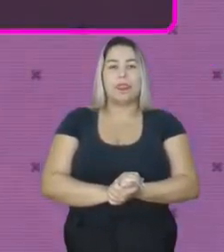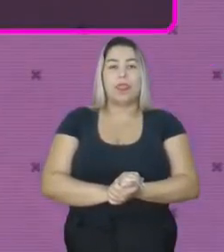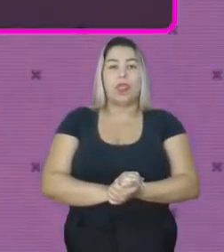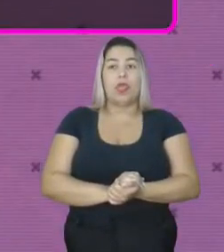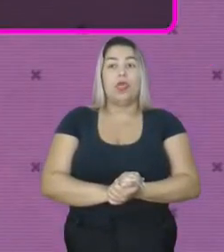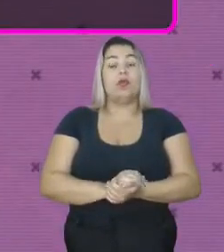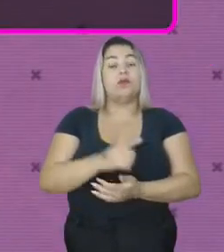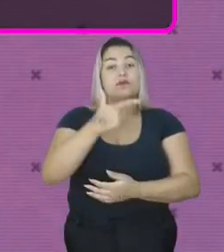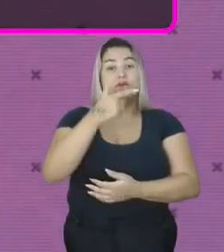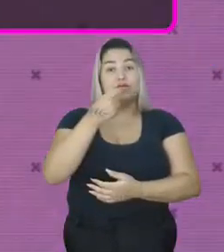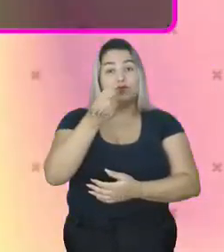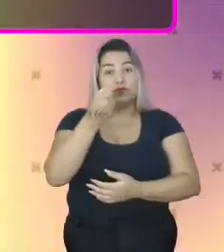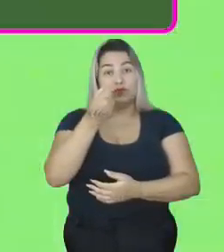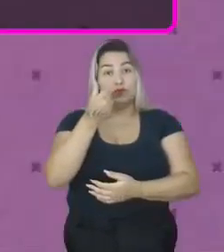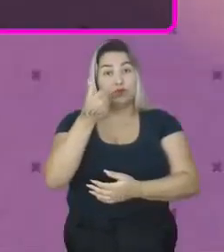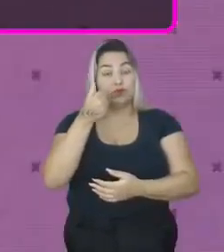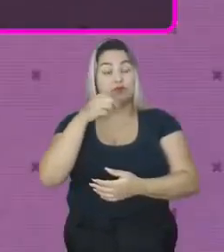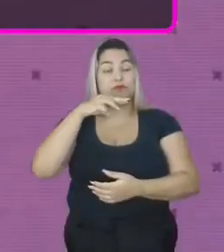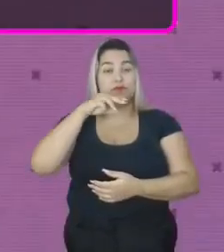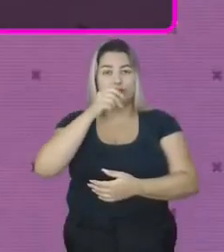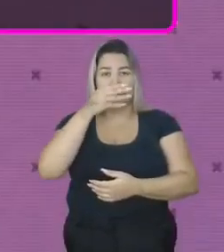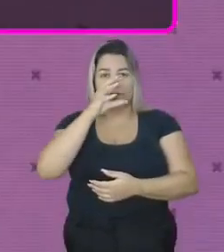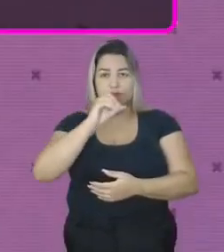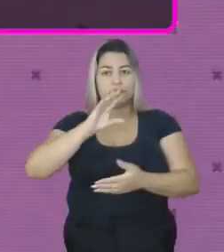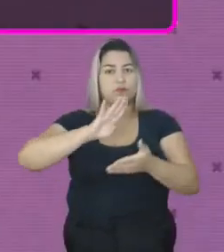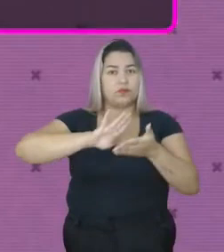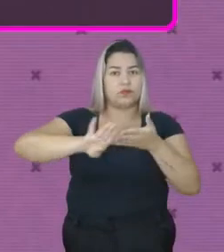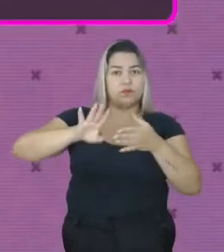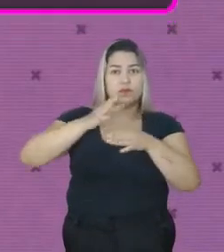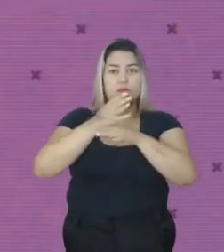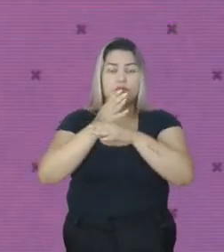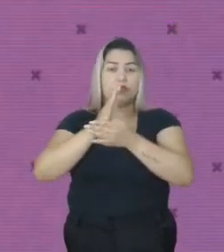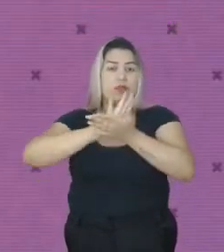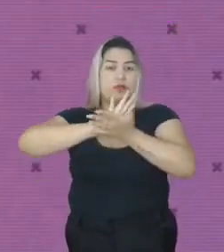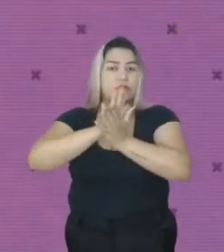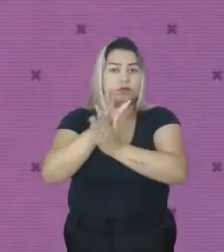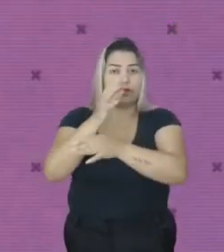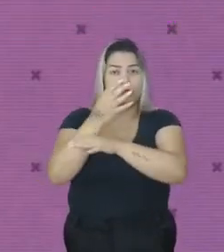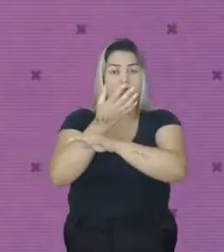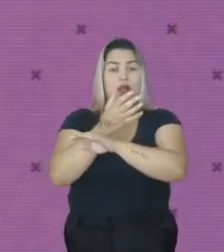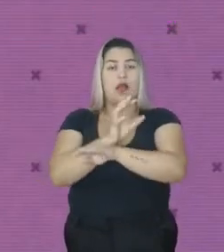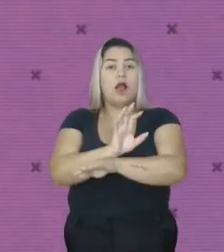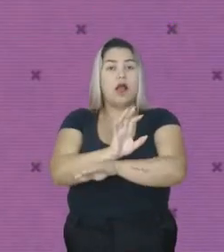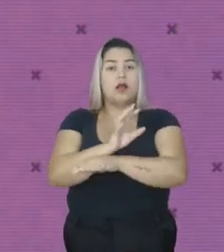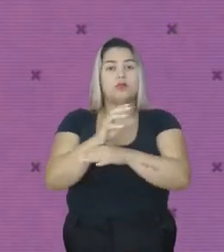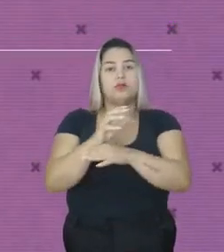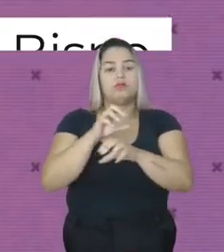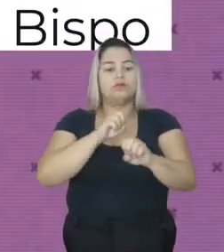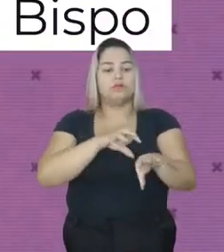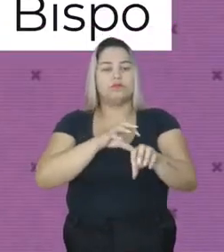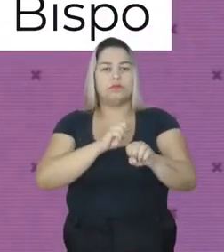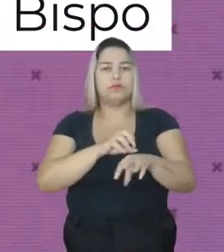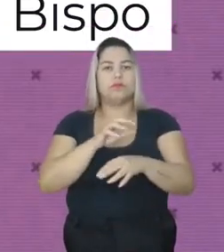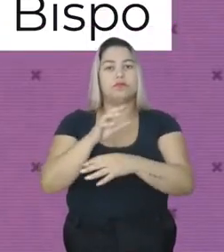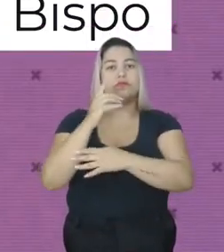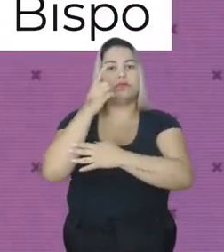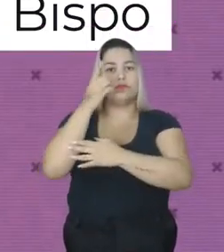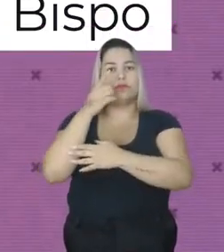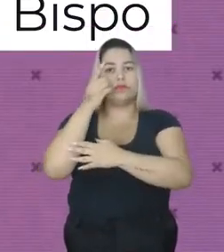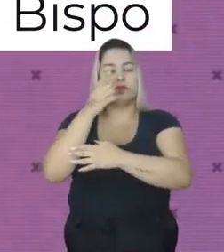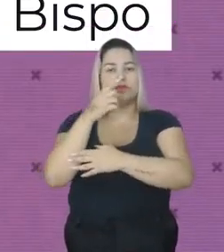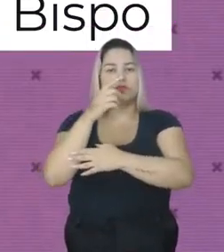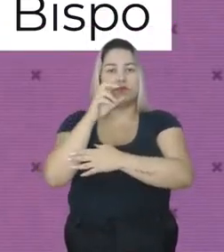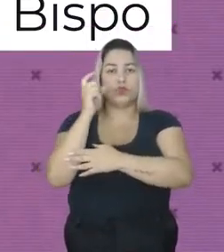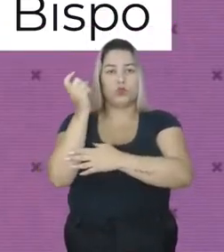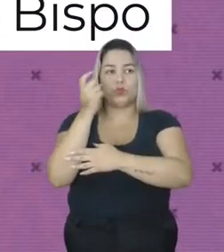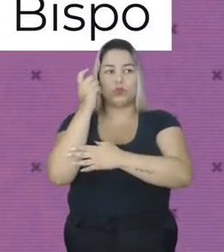21 de março é o Dia Internacional pela Eliminação da Discriminação Racial. E na aula de hoje, a deputada federal pelo PT do Rio Grande